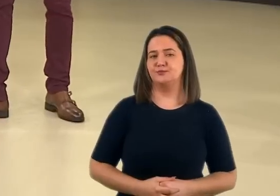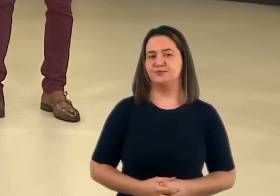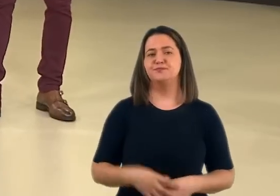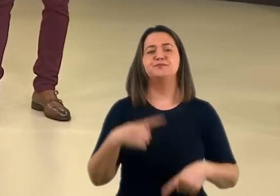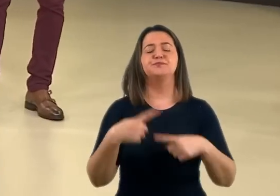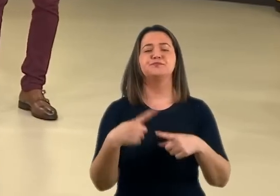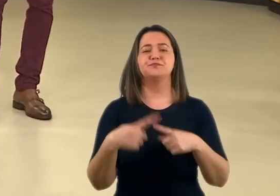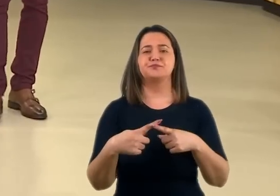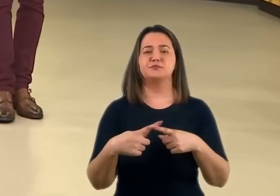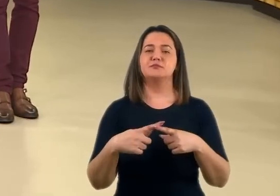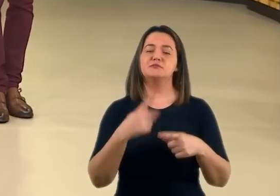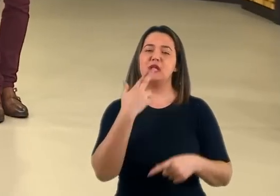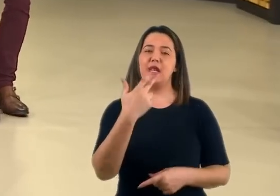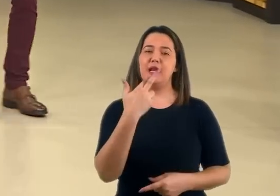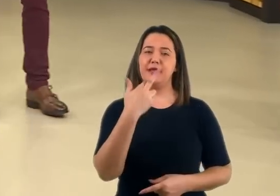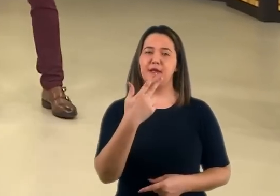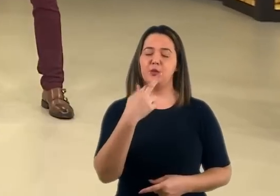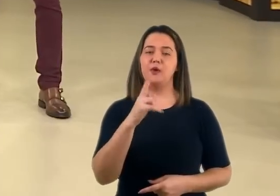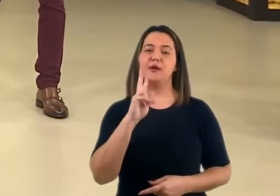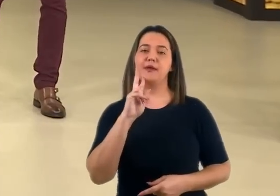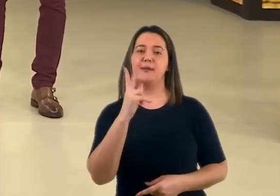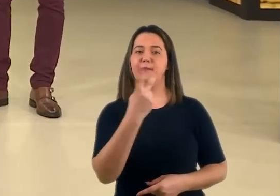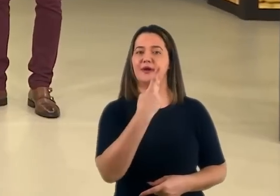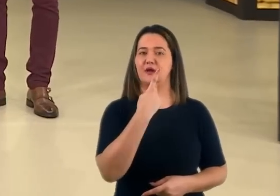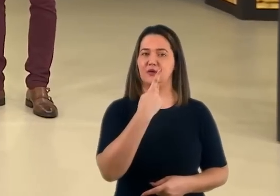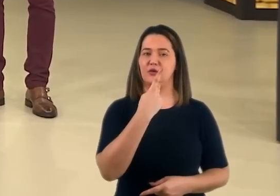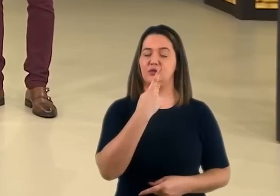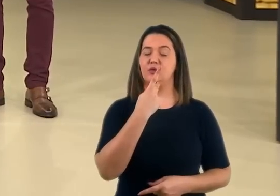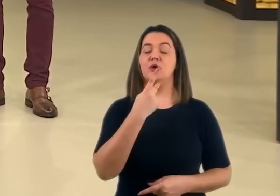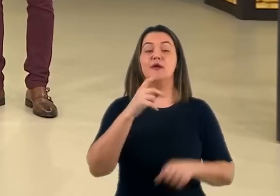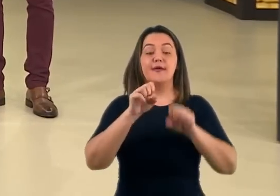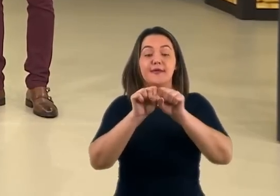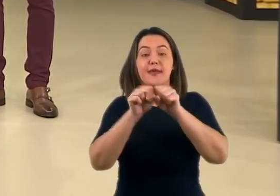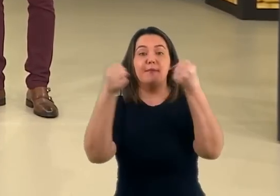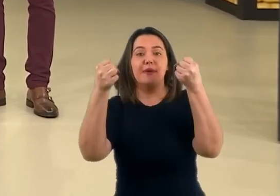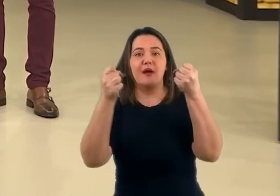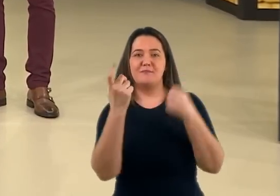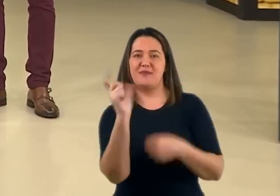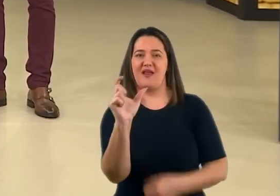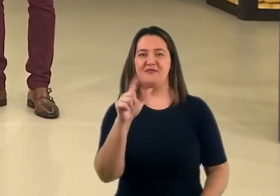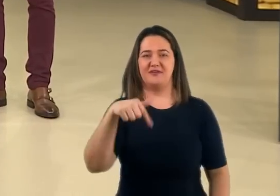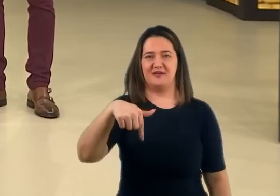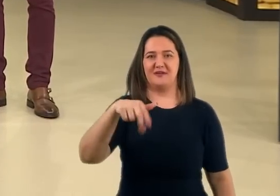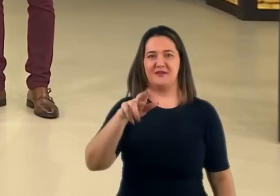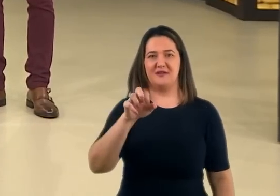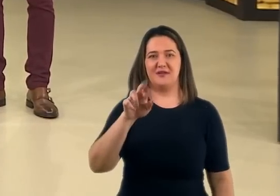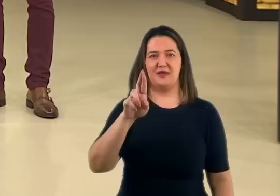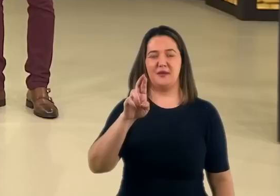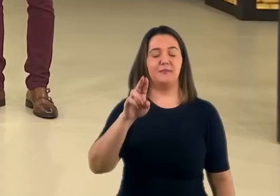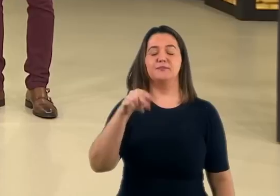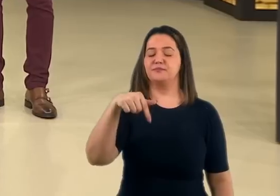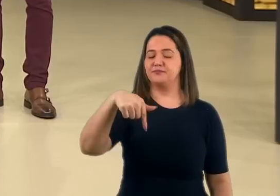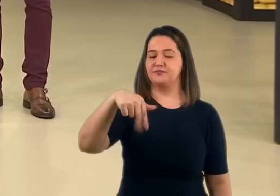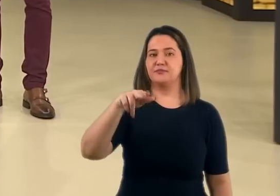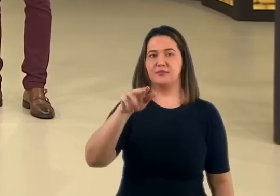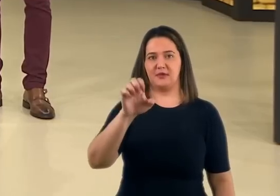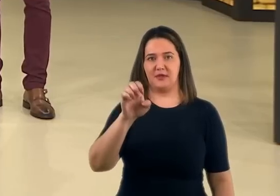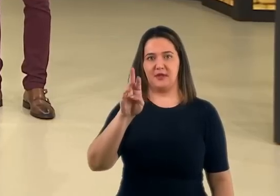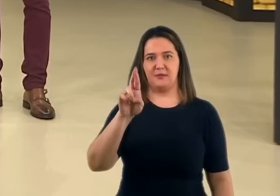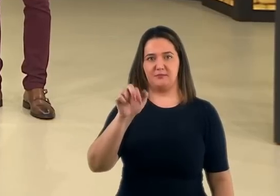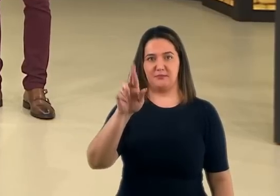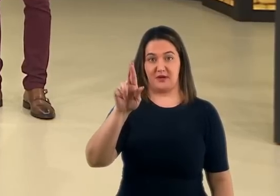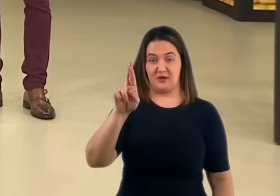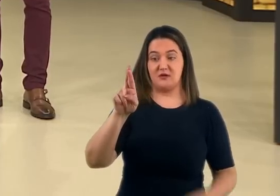No hebraico, o verbo quebrar está no nifal, que, embora nem sempre expresse uma ação